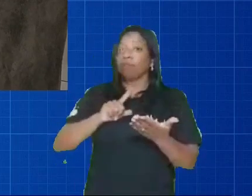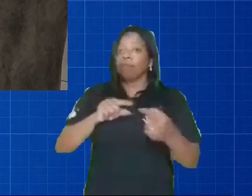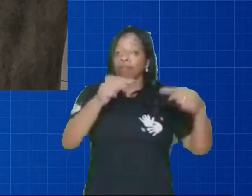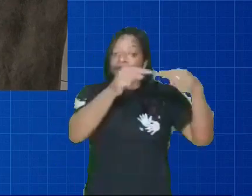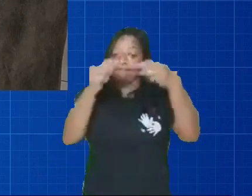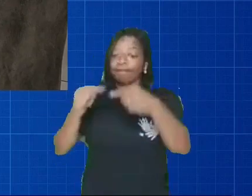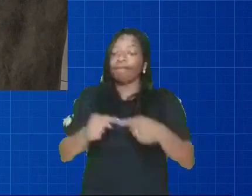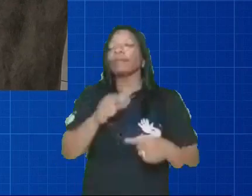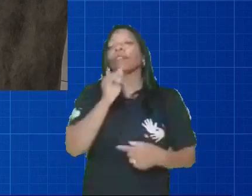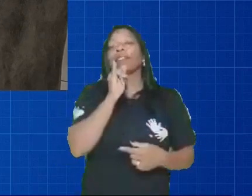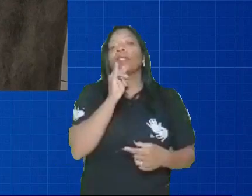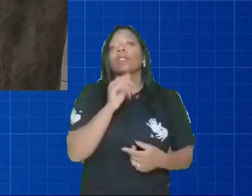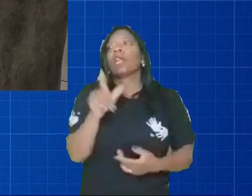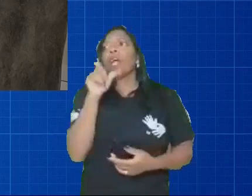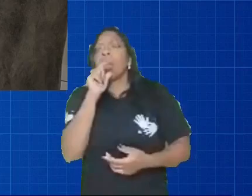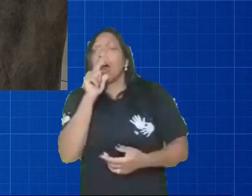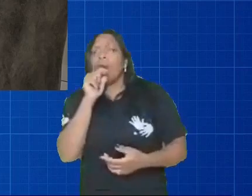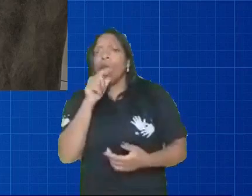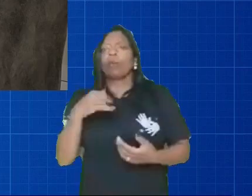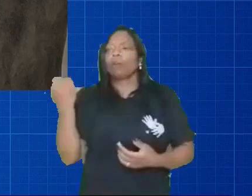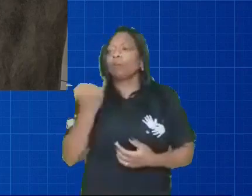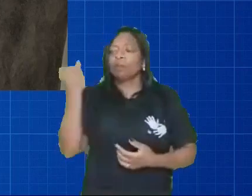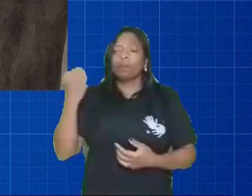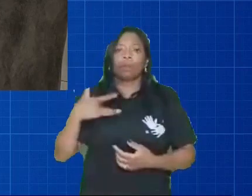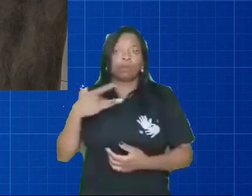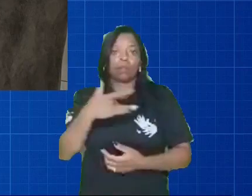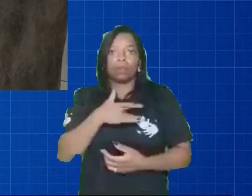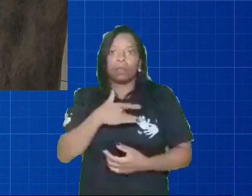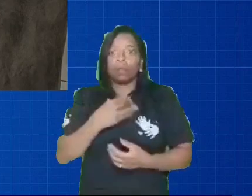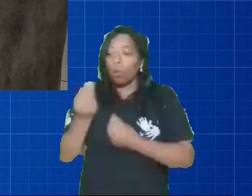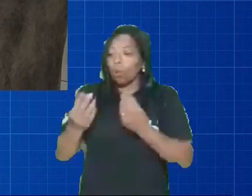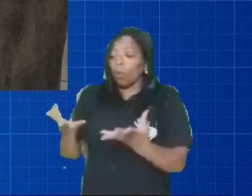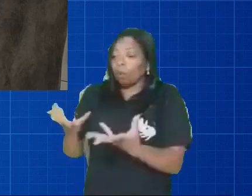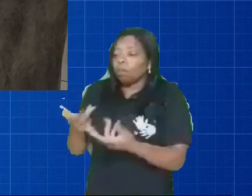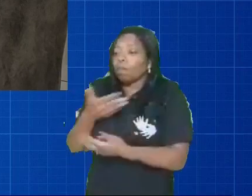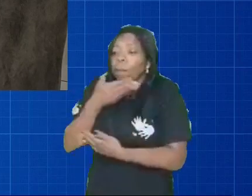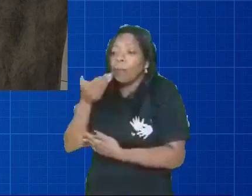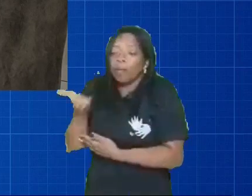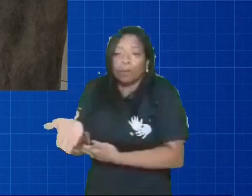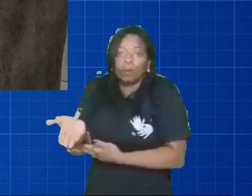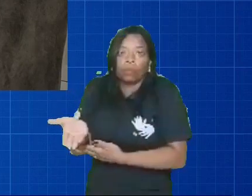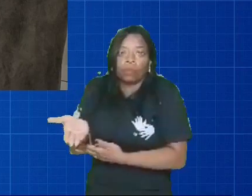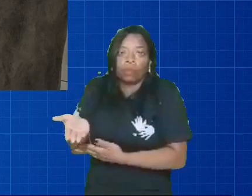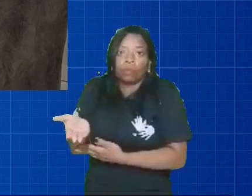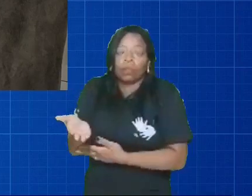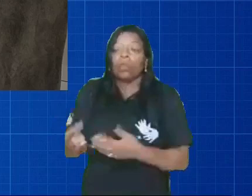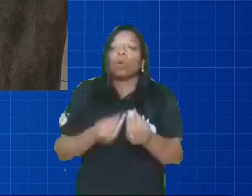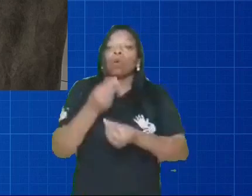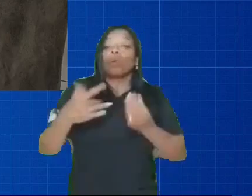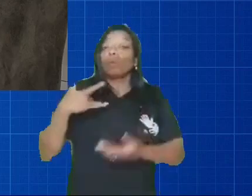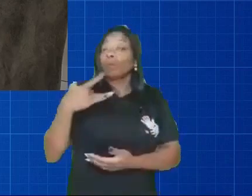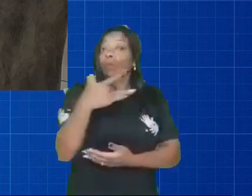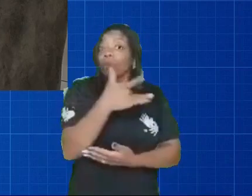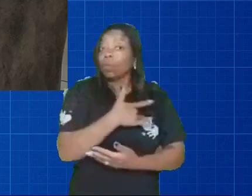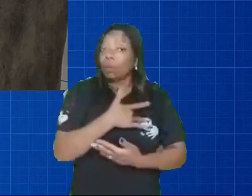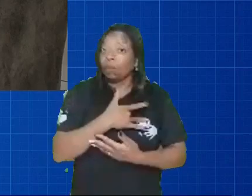água, ou a qualidade dos rios, ou a qualidade daquilo que está no entorno da escola, a questão da saúde, e aqui a gente está